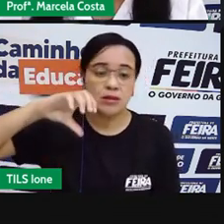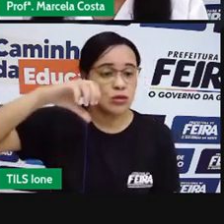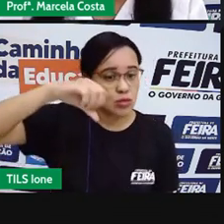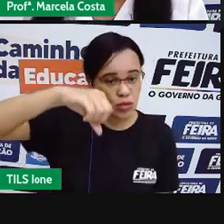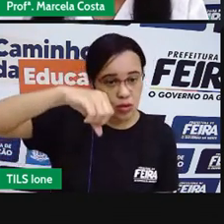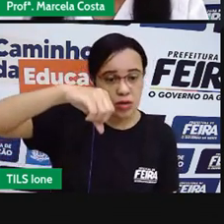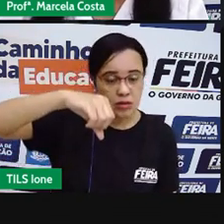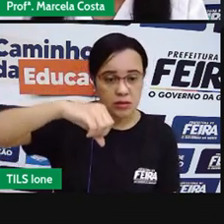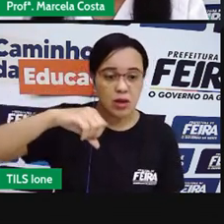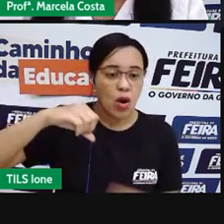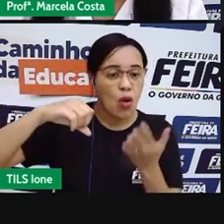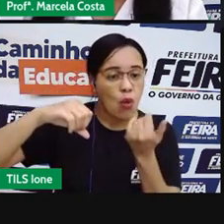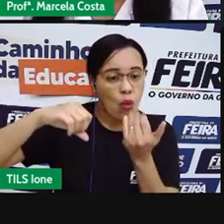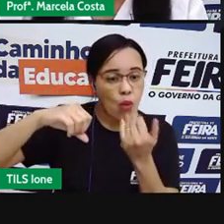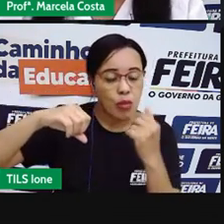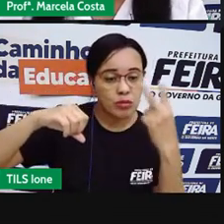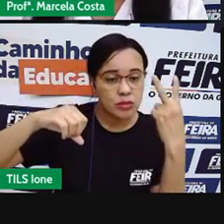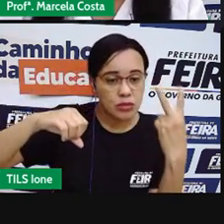Comeu 2.